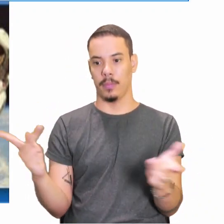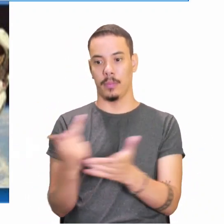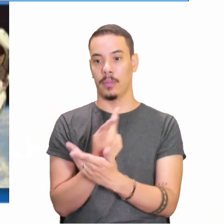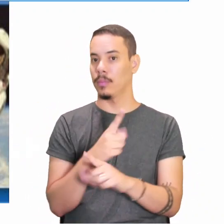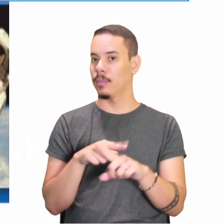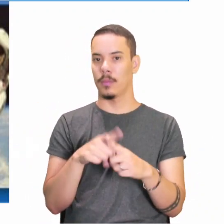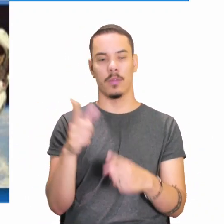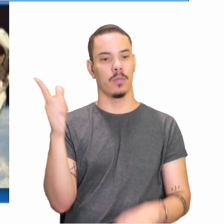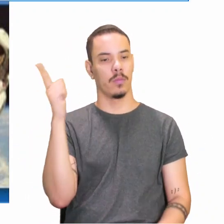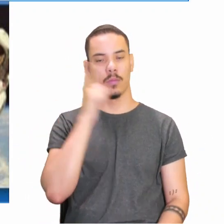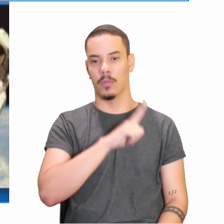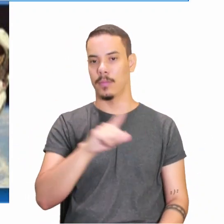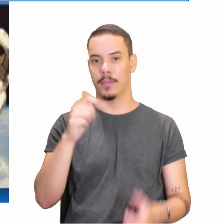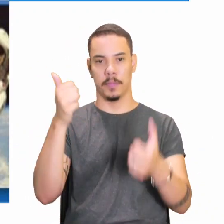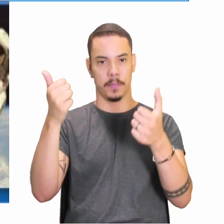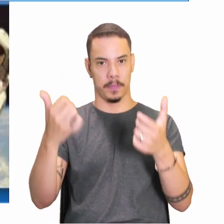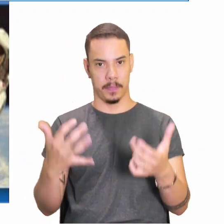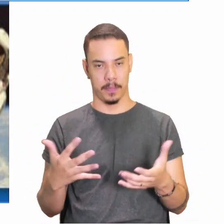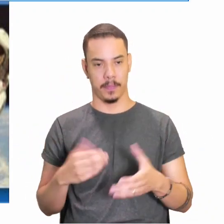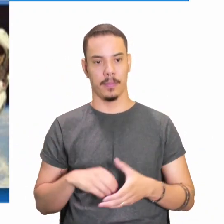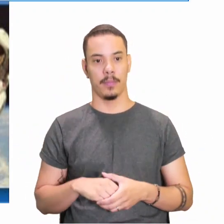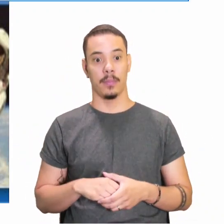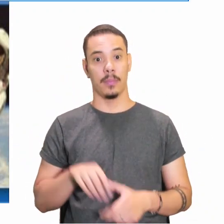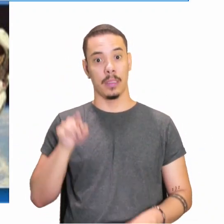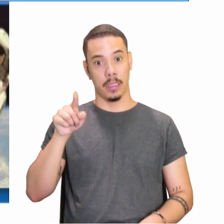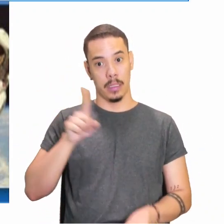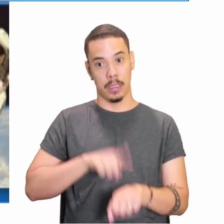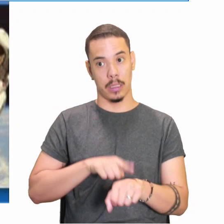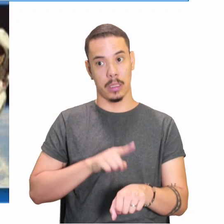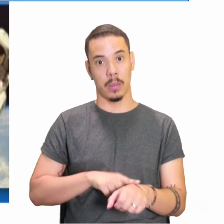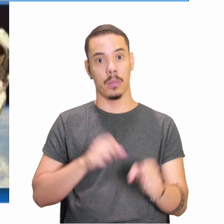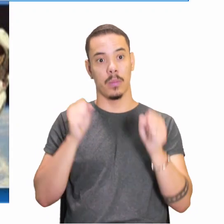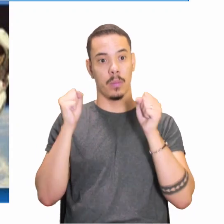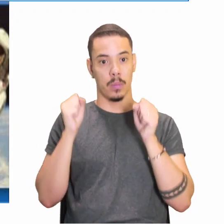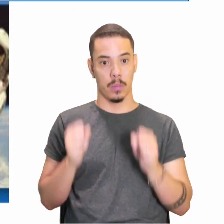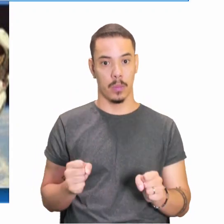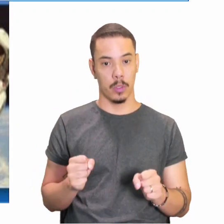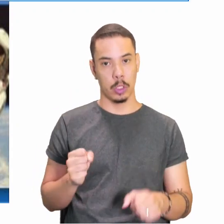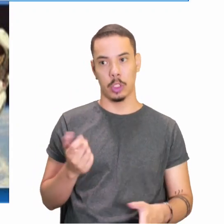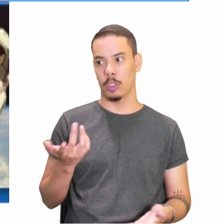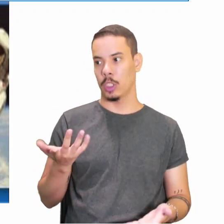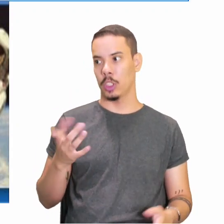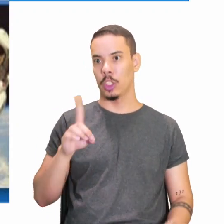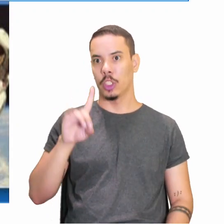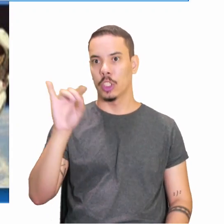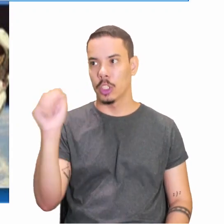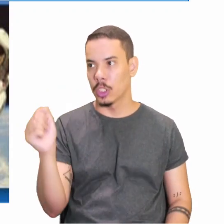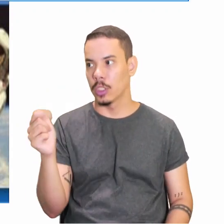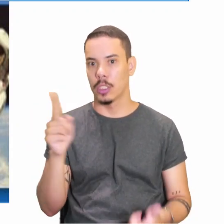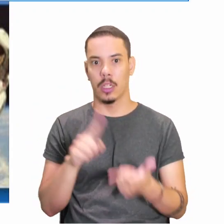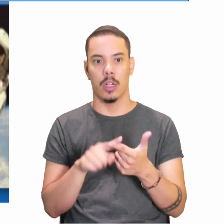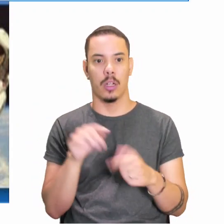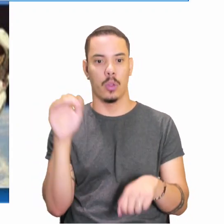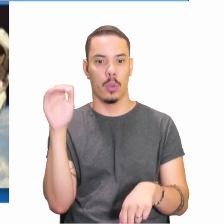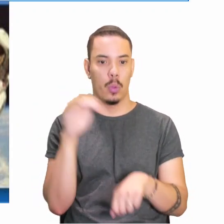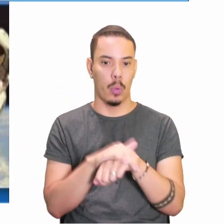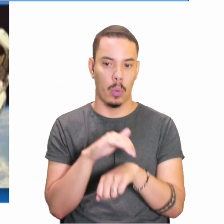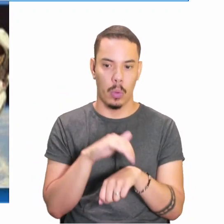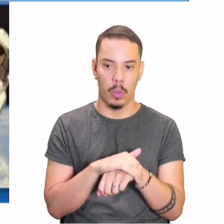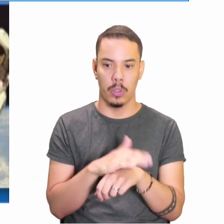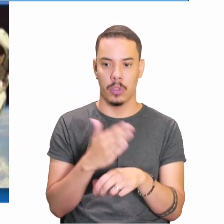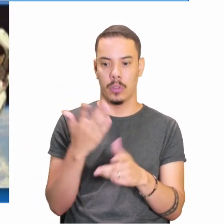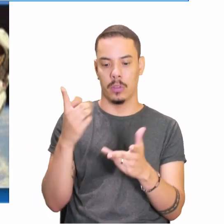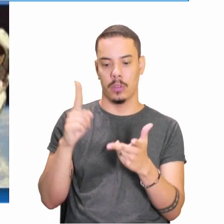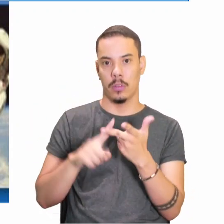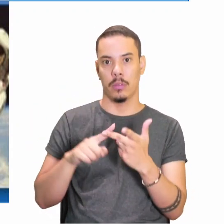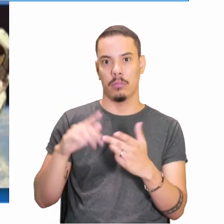mas não consegue distingui-lo. Esse tempo pode ser de dia, à noite,